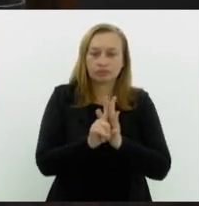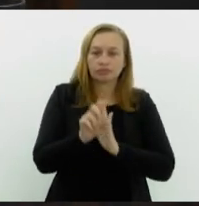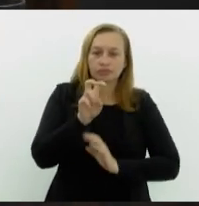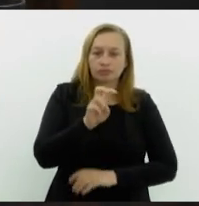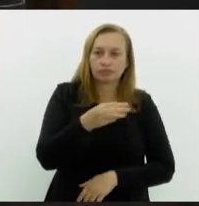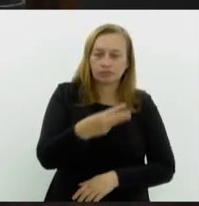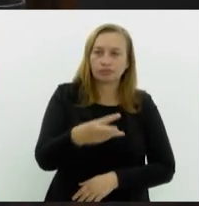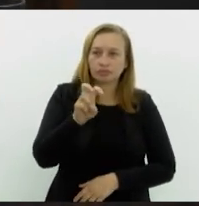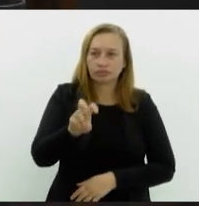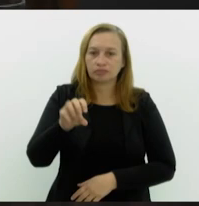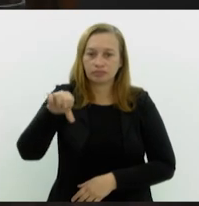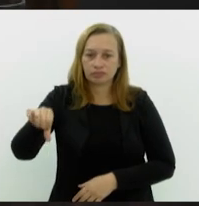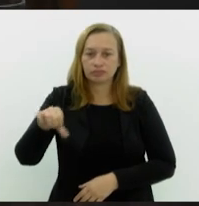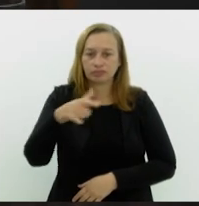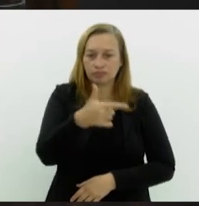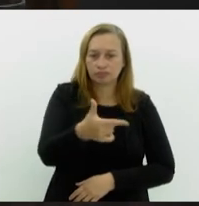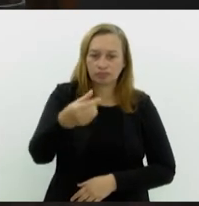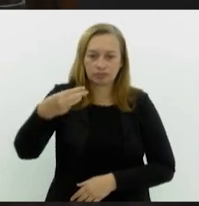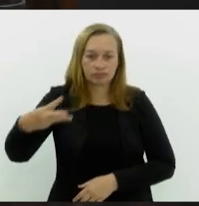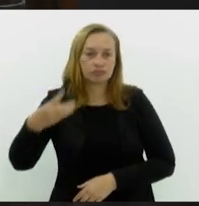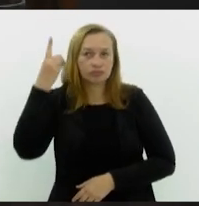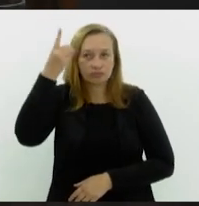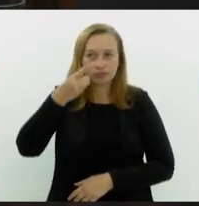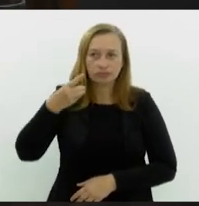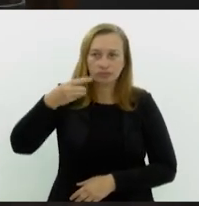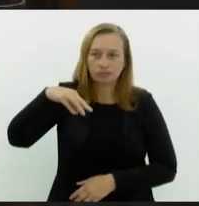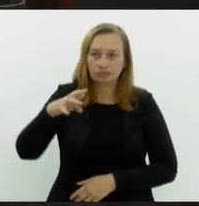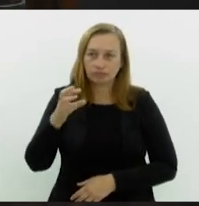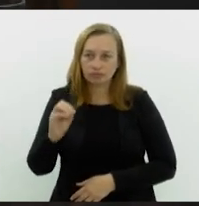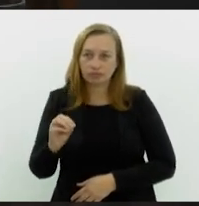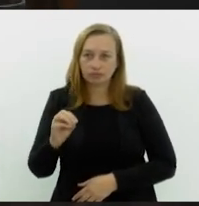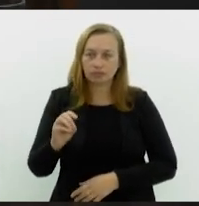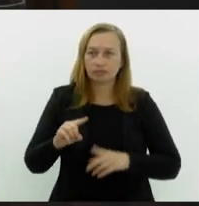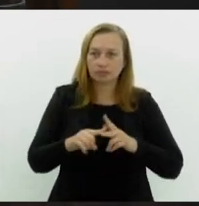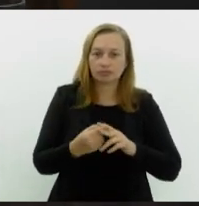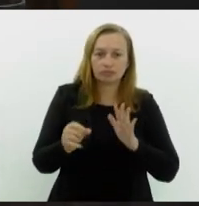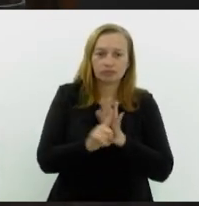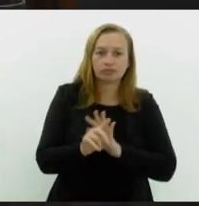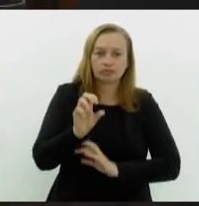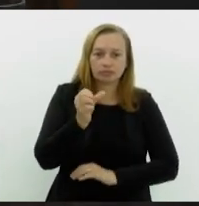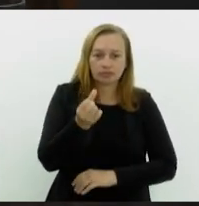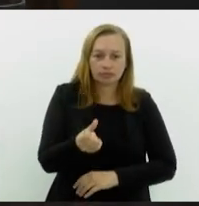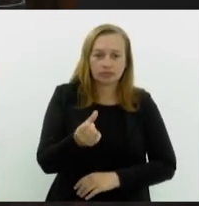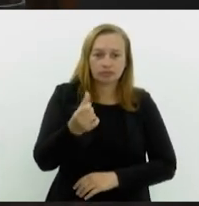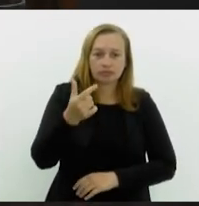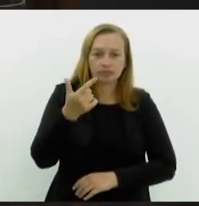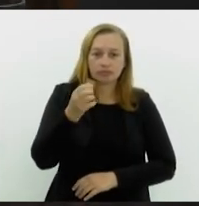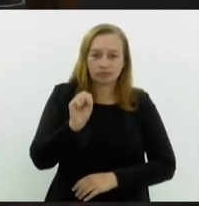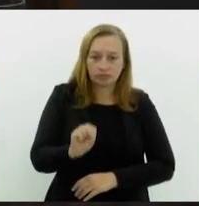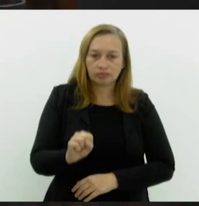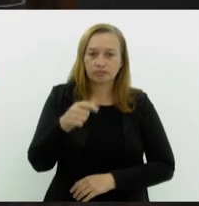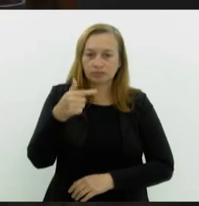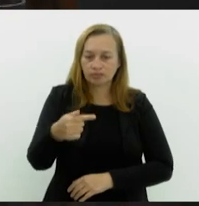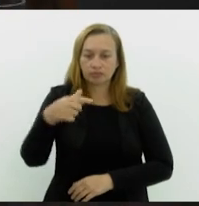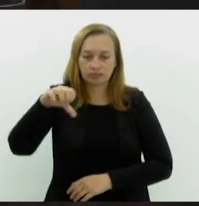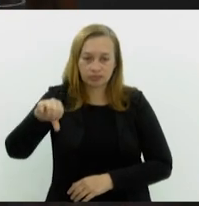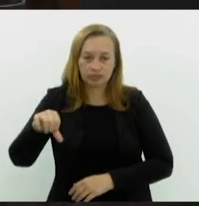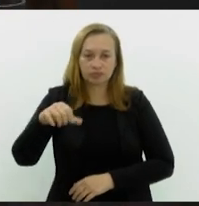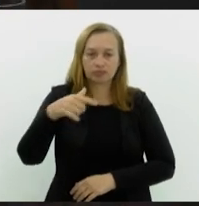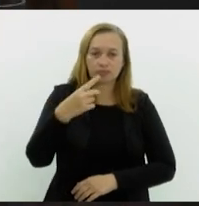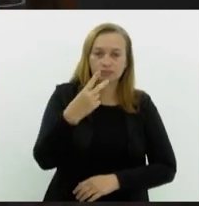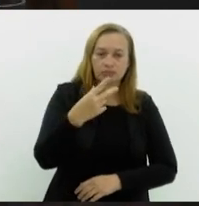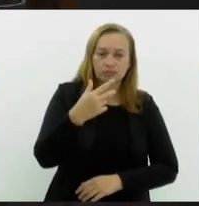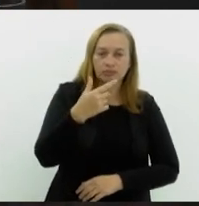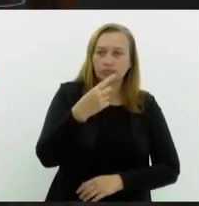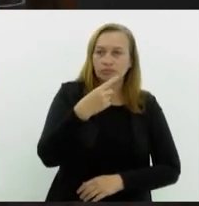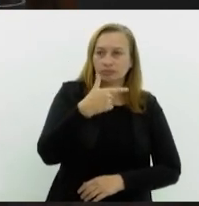número 359 de 23, de autoria do deputado Márcio Canella, que altera a lei 6.879, de 2 de setembro de 2014,